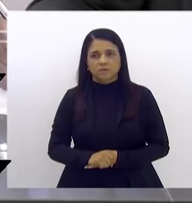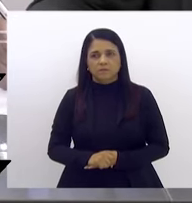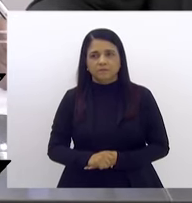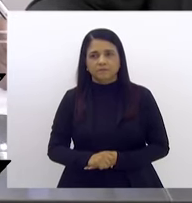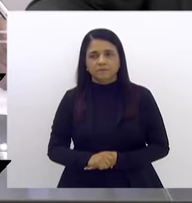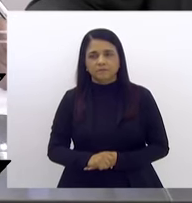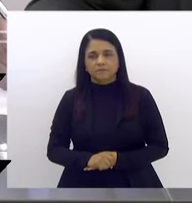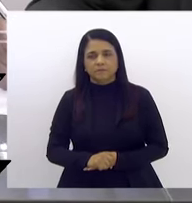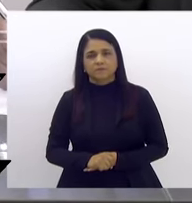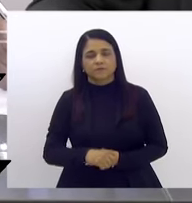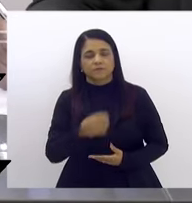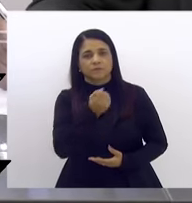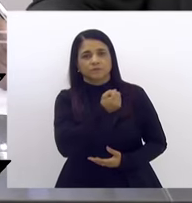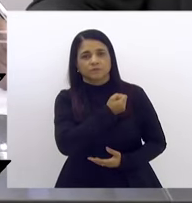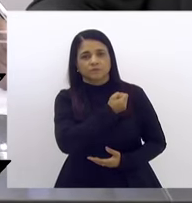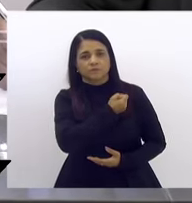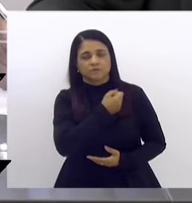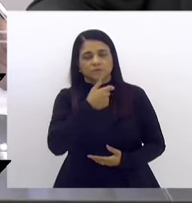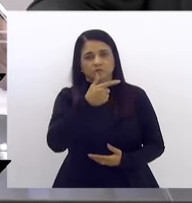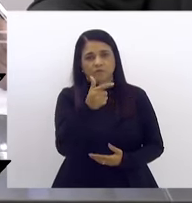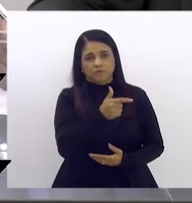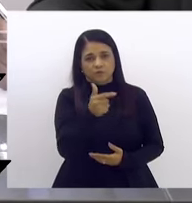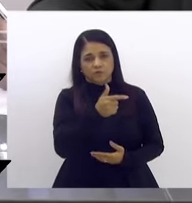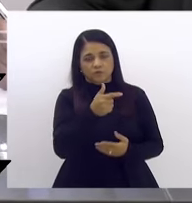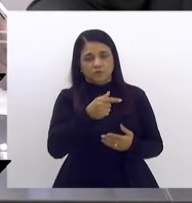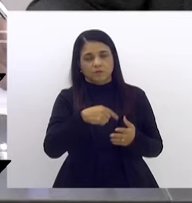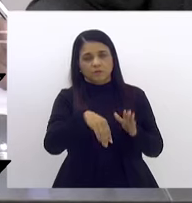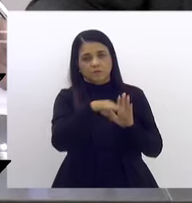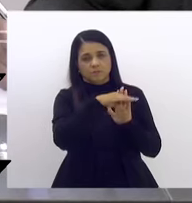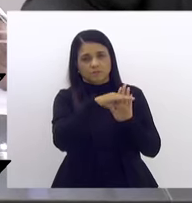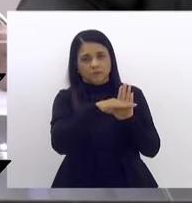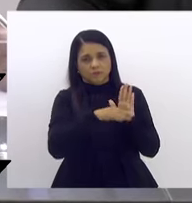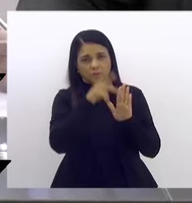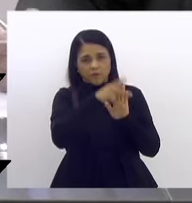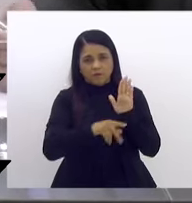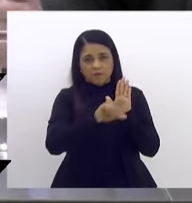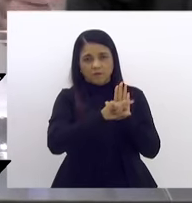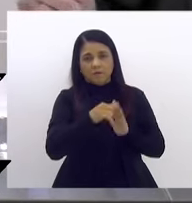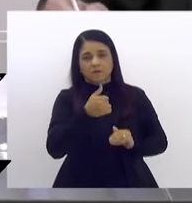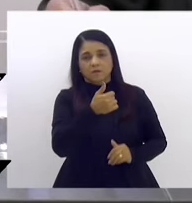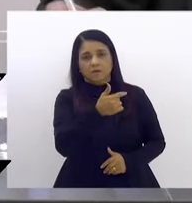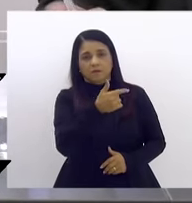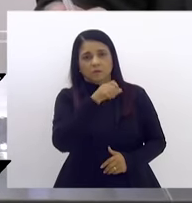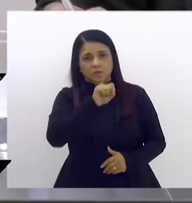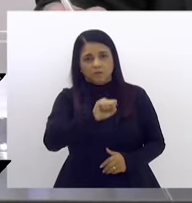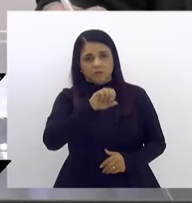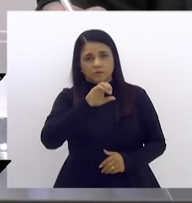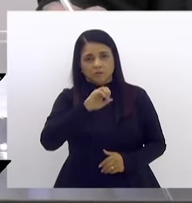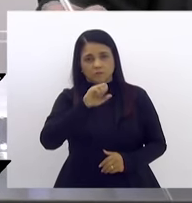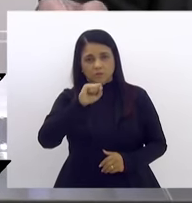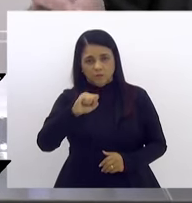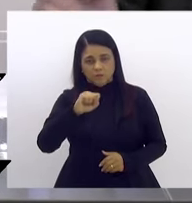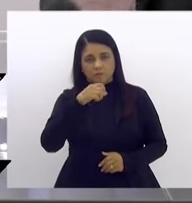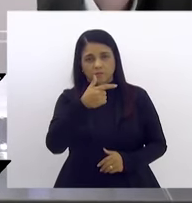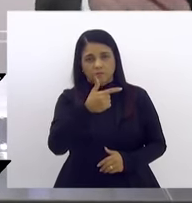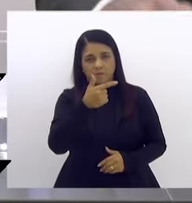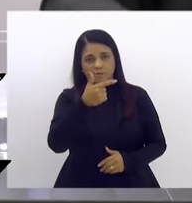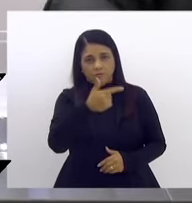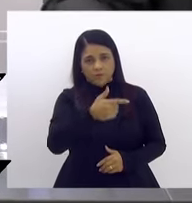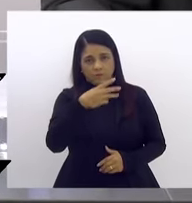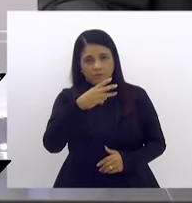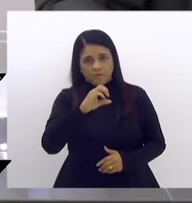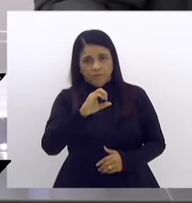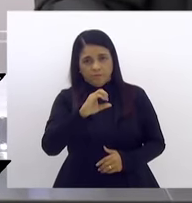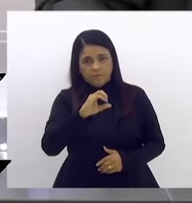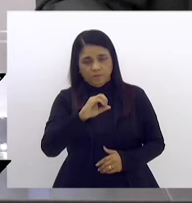aprovado vamos passar para o item 22 da pauta projeto de lei número 808 de 2023